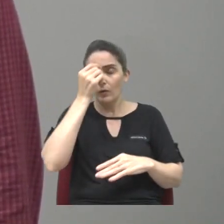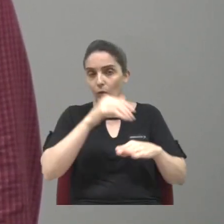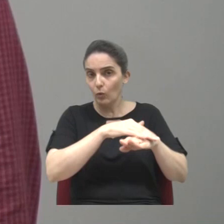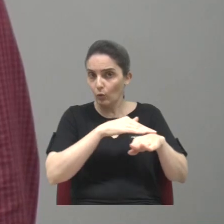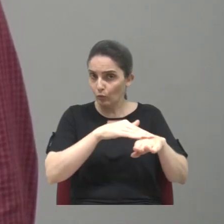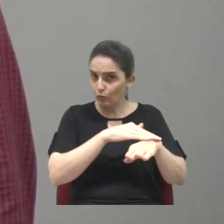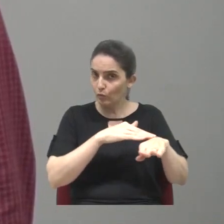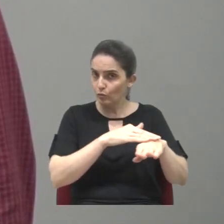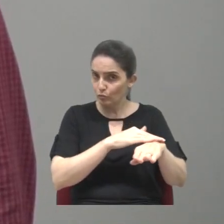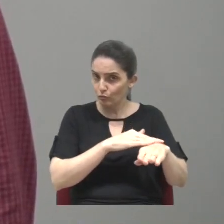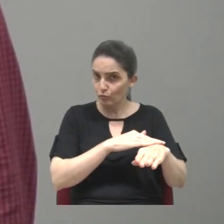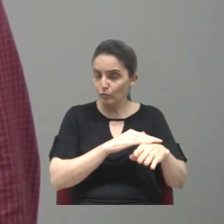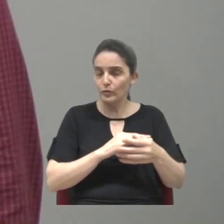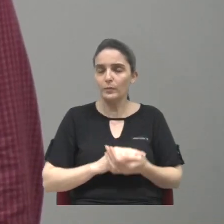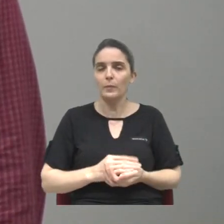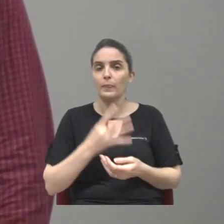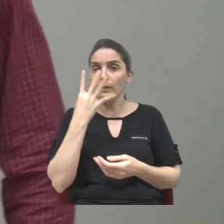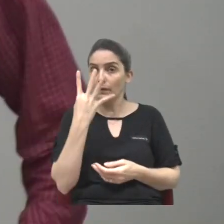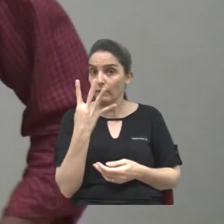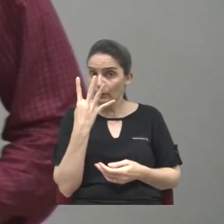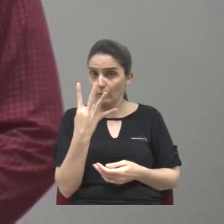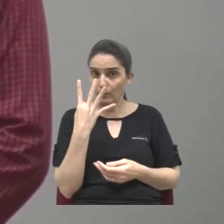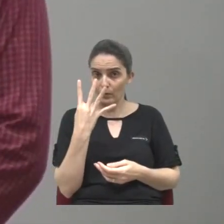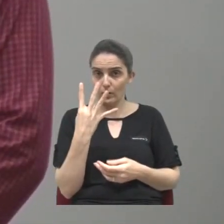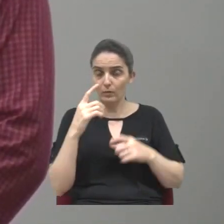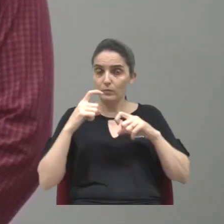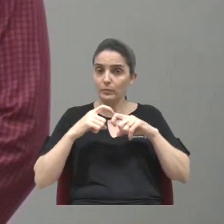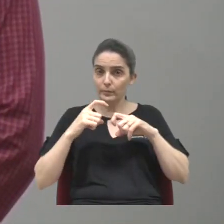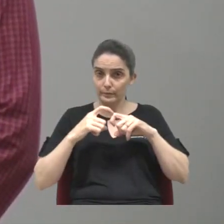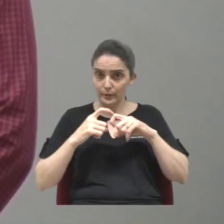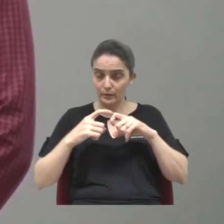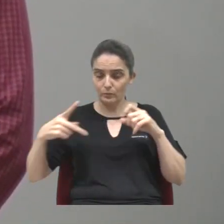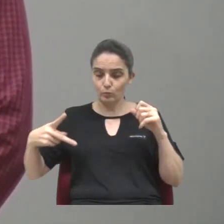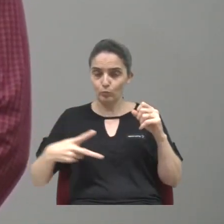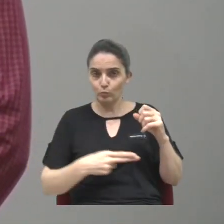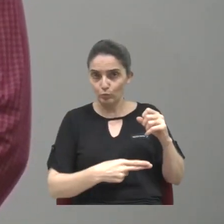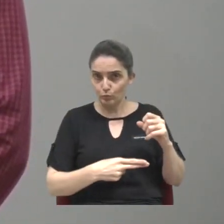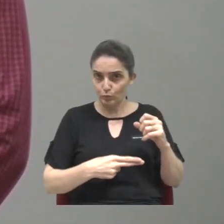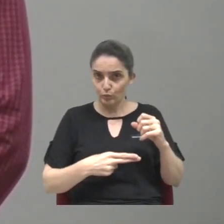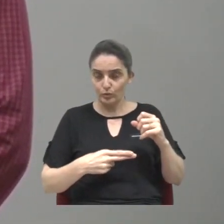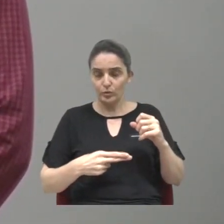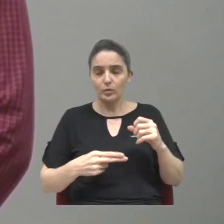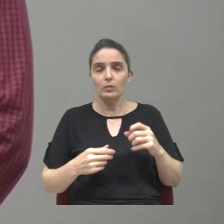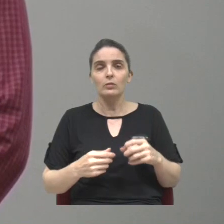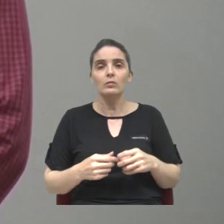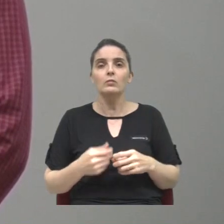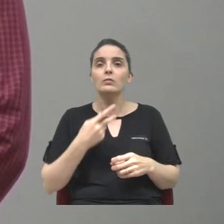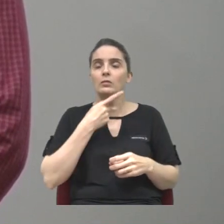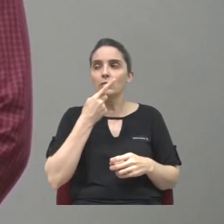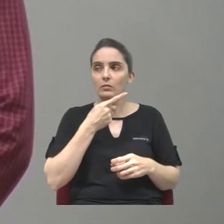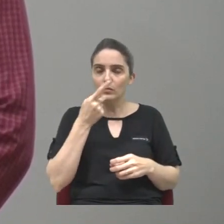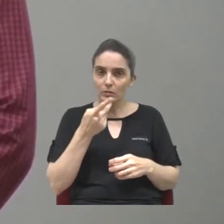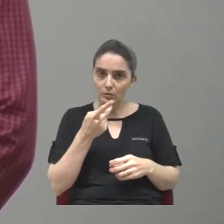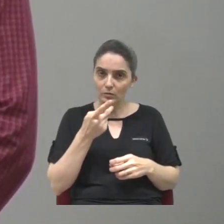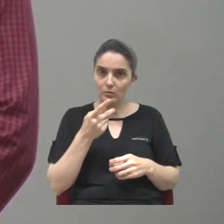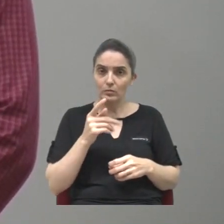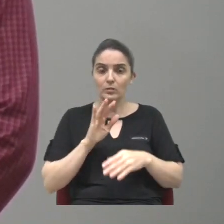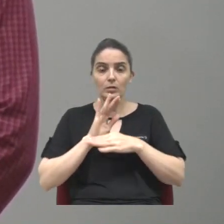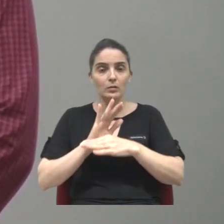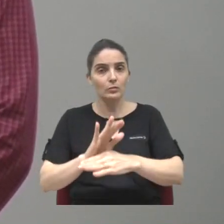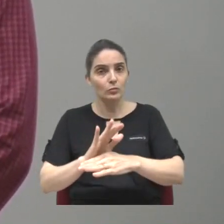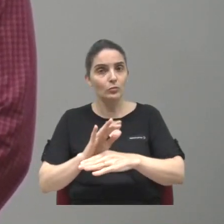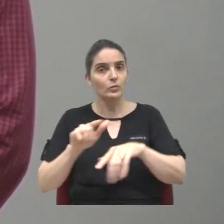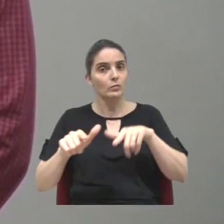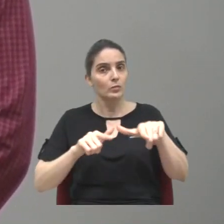5 amigos cirurgiões plásticos aqui na cidade, que se dispuseram a fazer um trabalho junto com a prefeitura. O